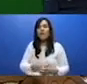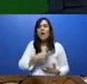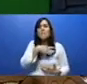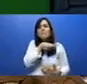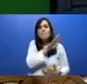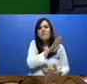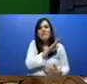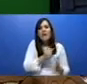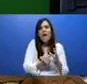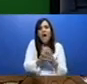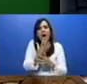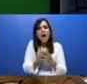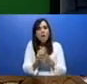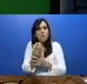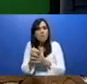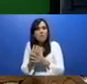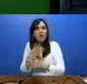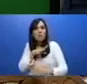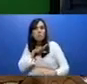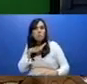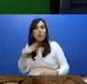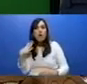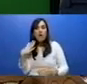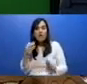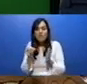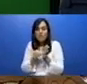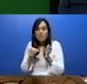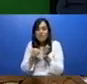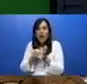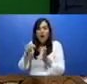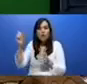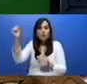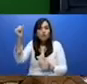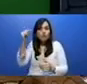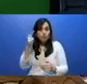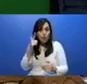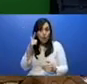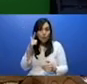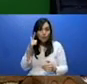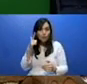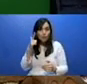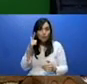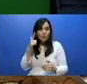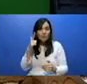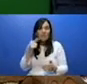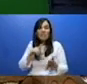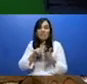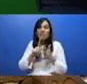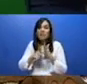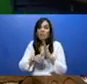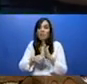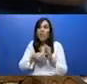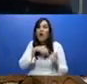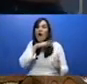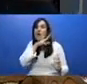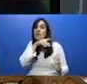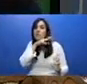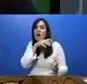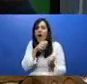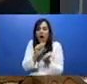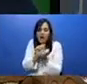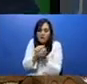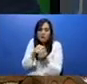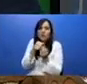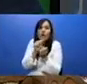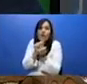que morreram por falta de luz solar, seguidas pelos animais herbívoros e